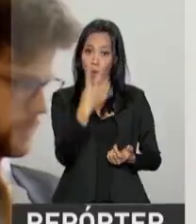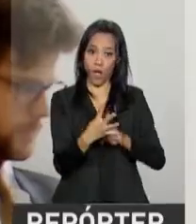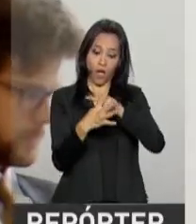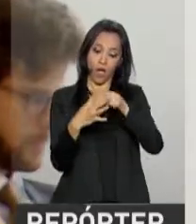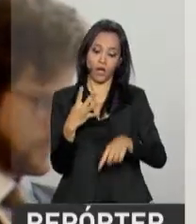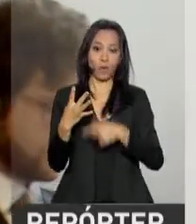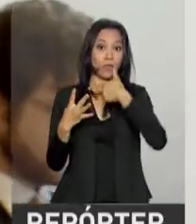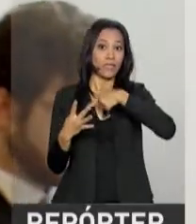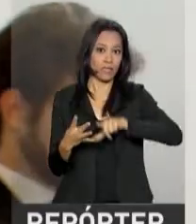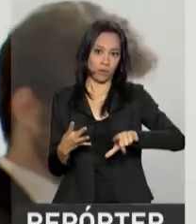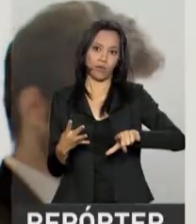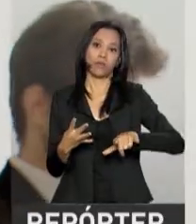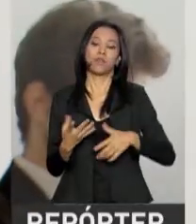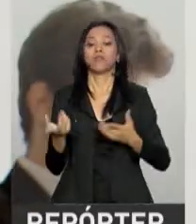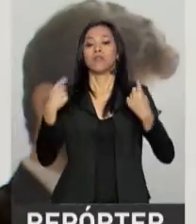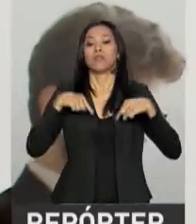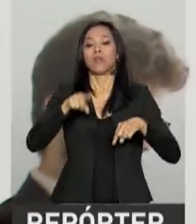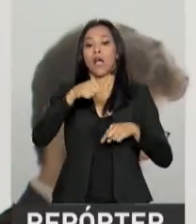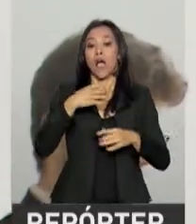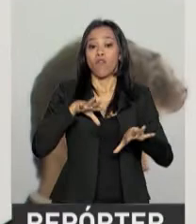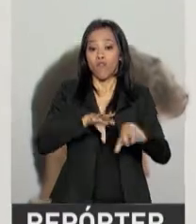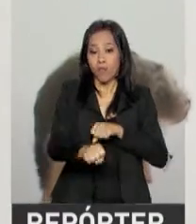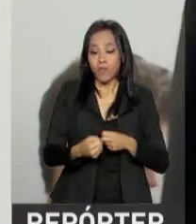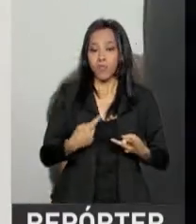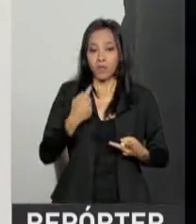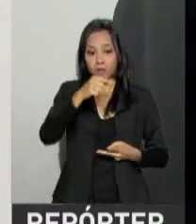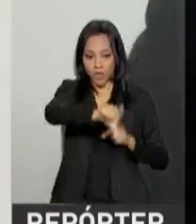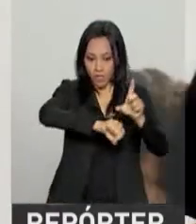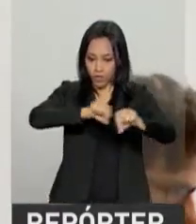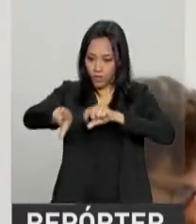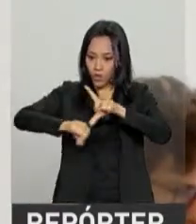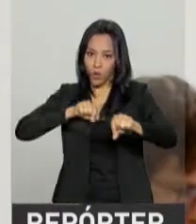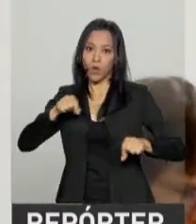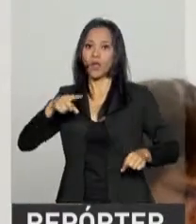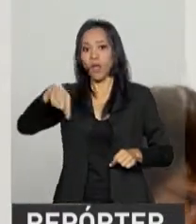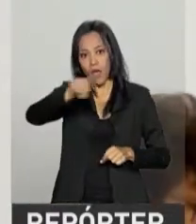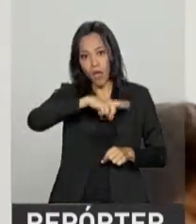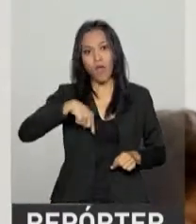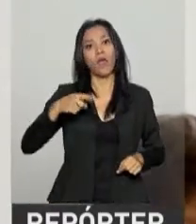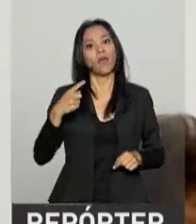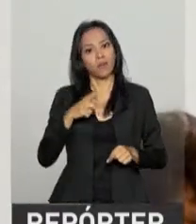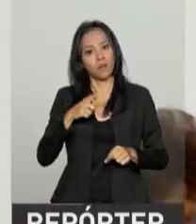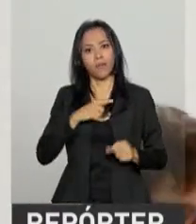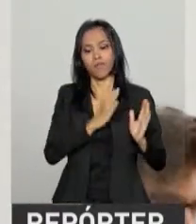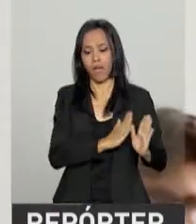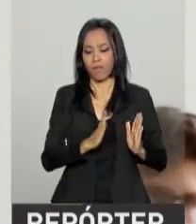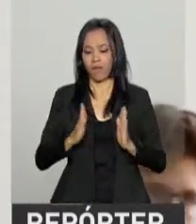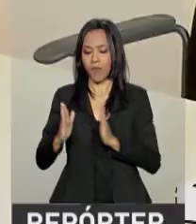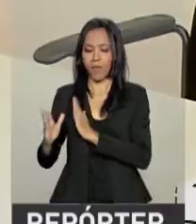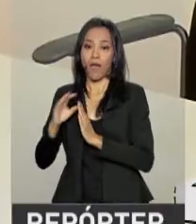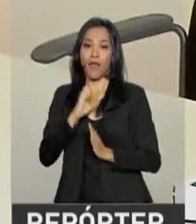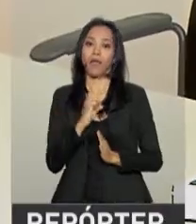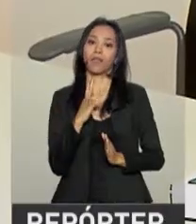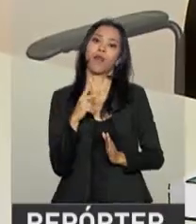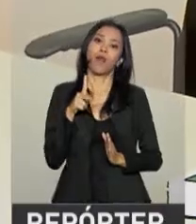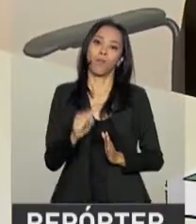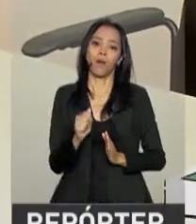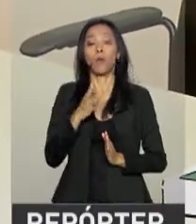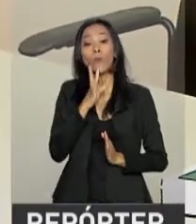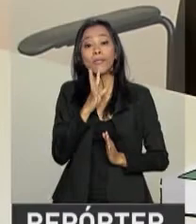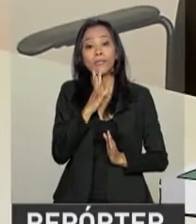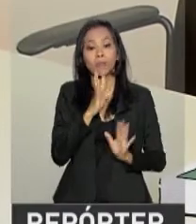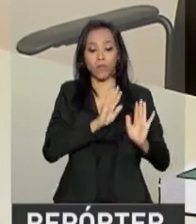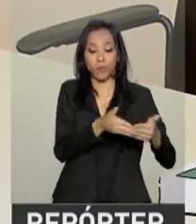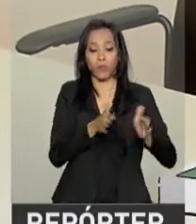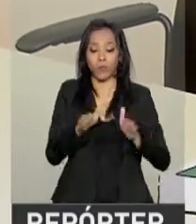A formação e a seleção dos diplomatas, um concurso público com várias etapas que exige conhecimentos